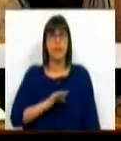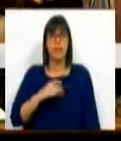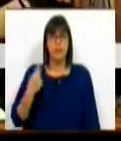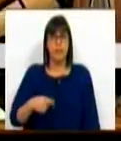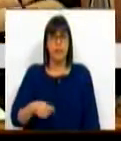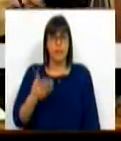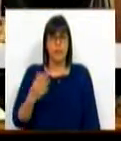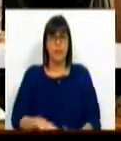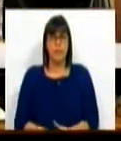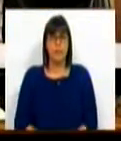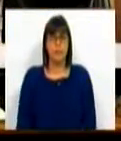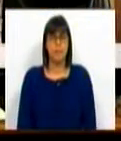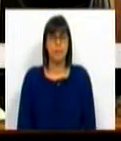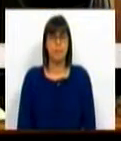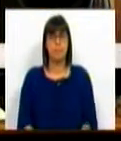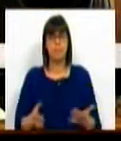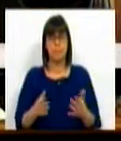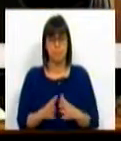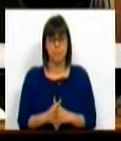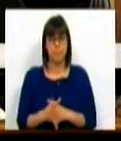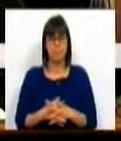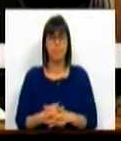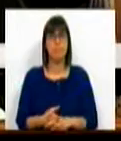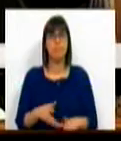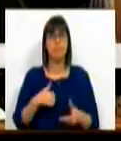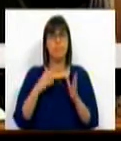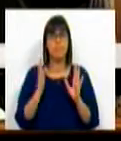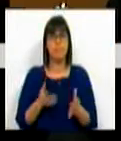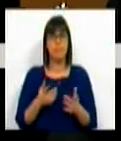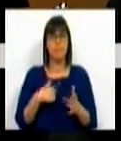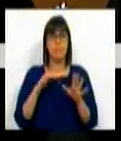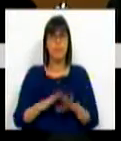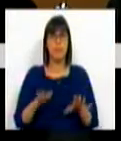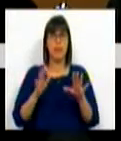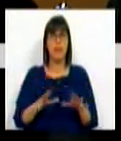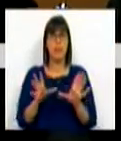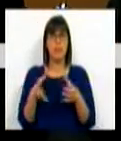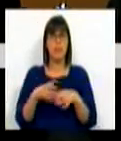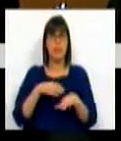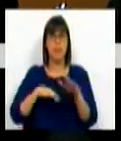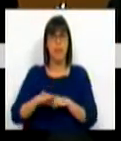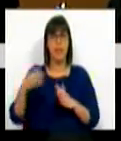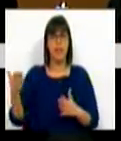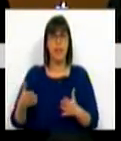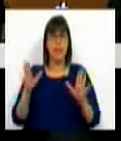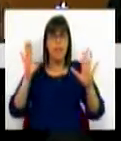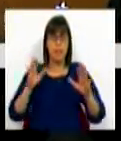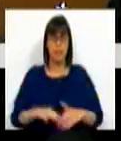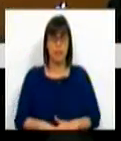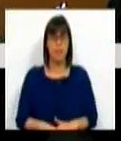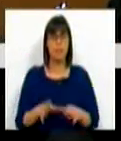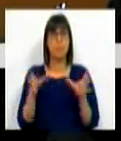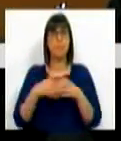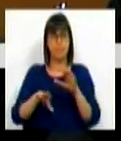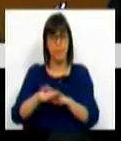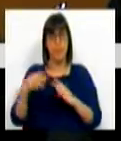Senhor Presidente, se calhar é preciso, se calhar, alguma calma do lado das bancadas da direita, mas enfim, as